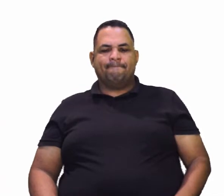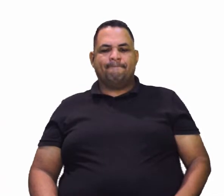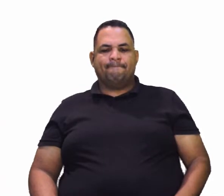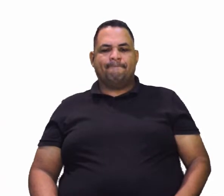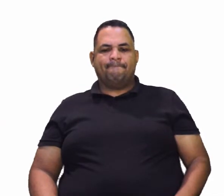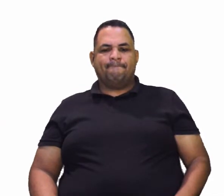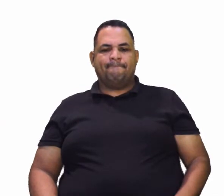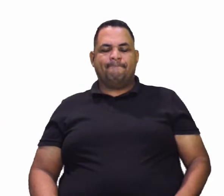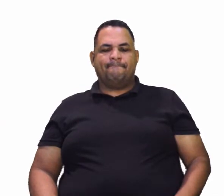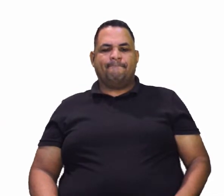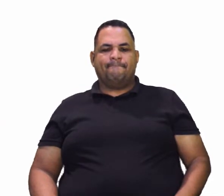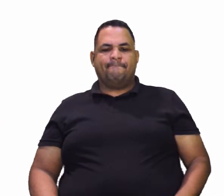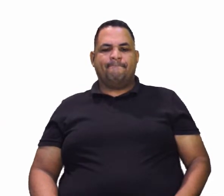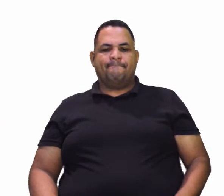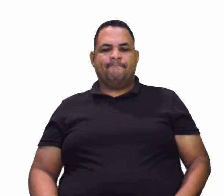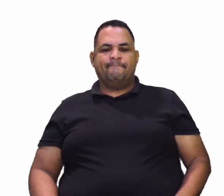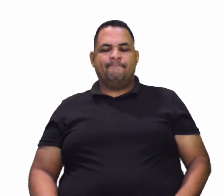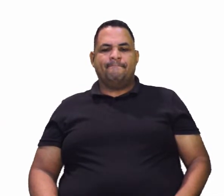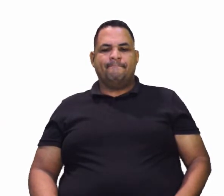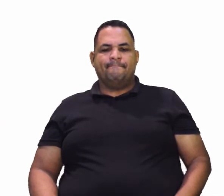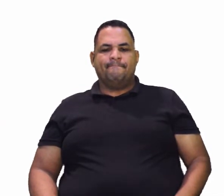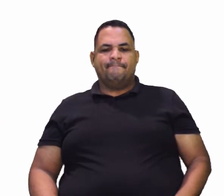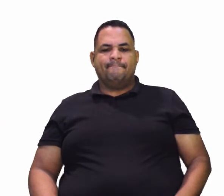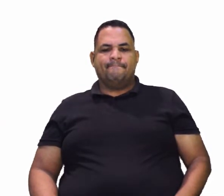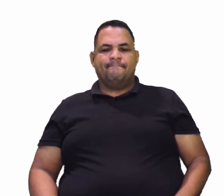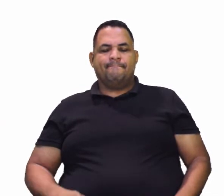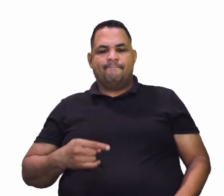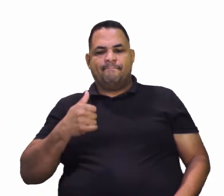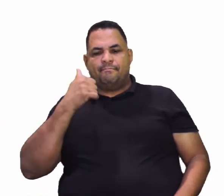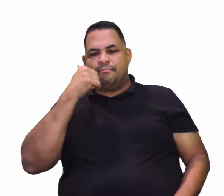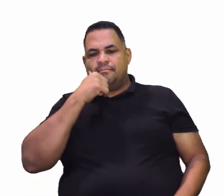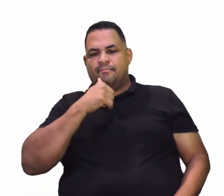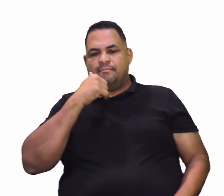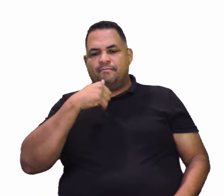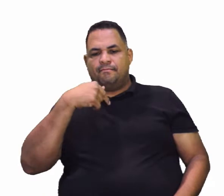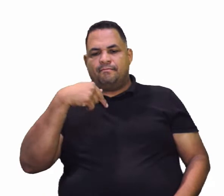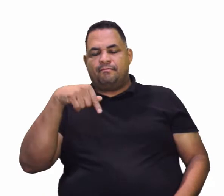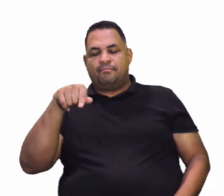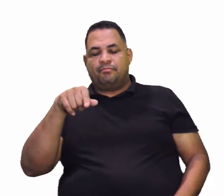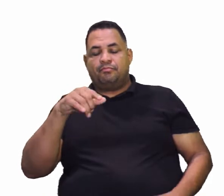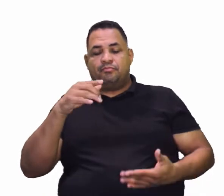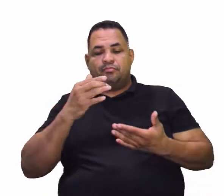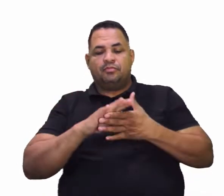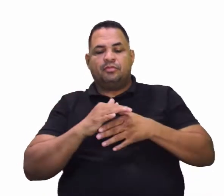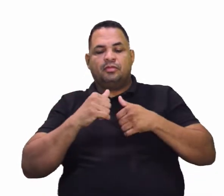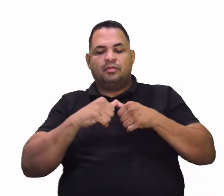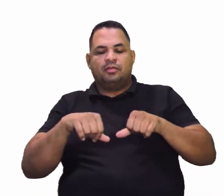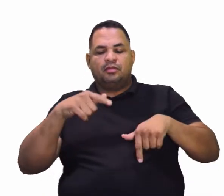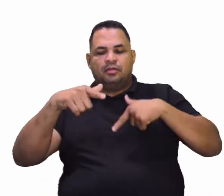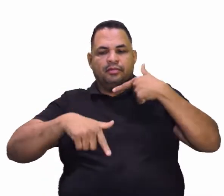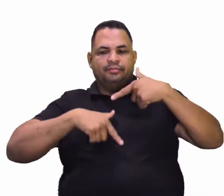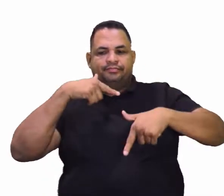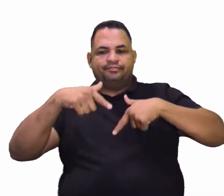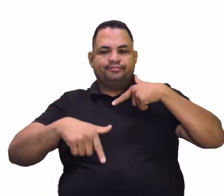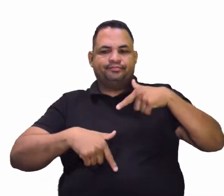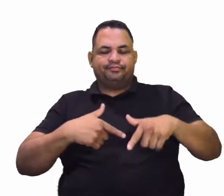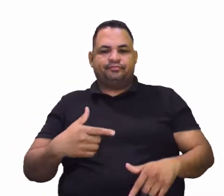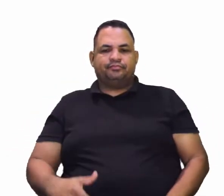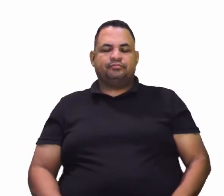at work. She will be at work. Ela estará no trabalho. Olha